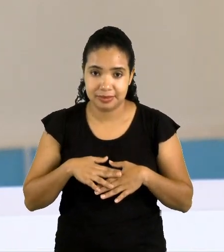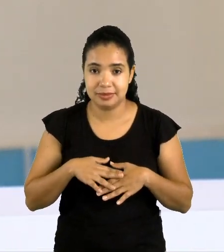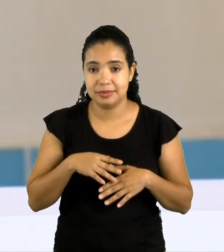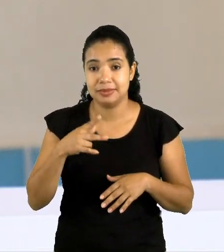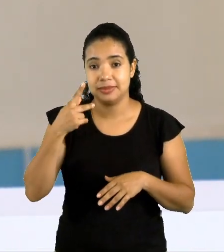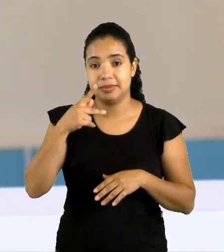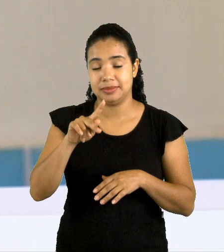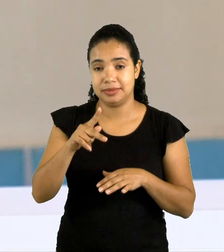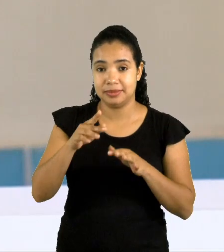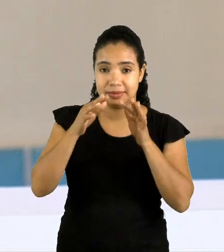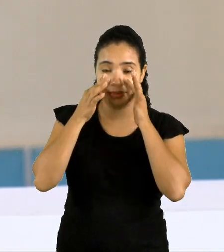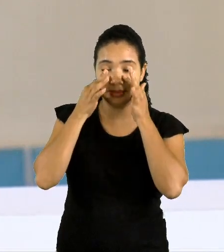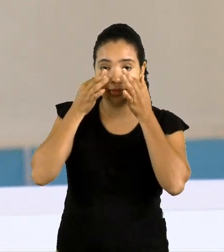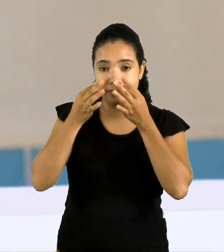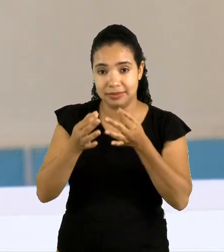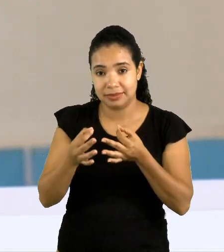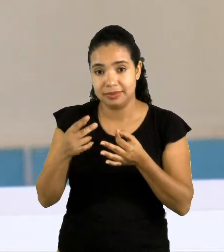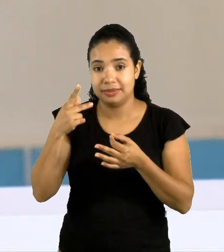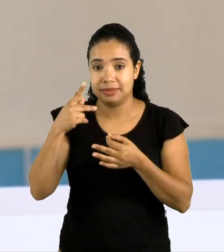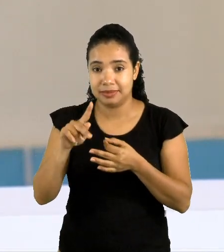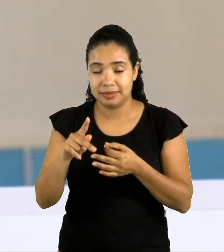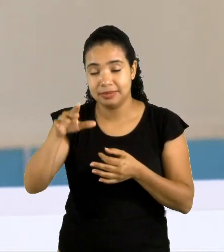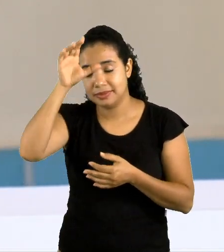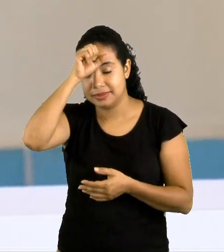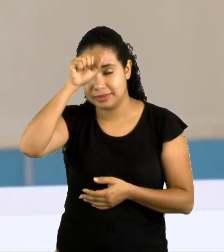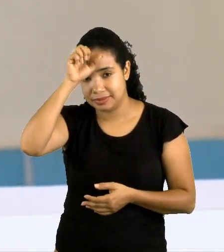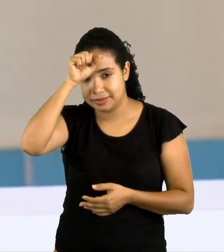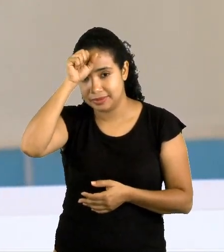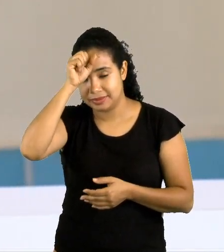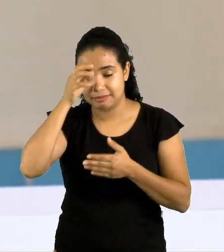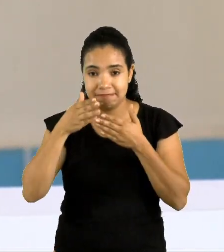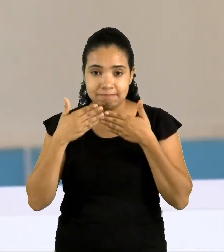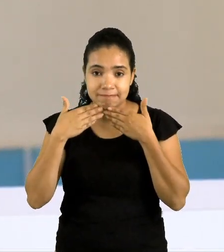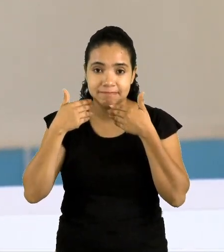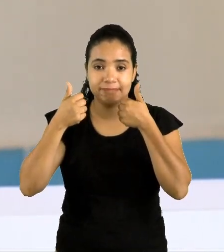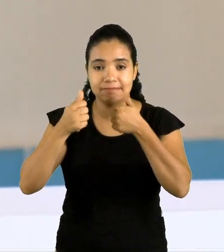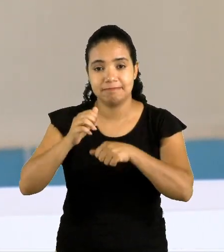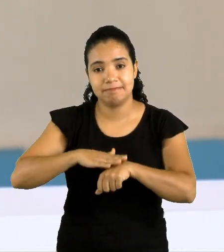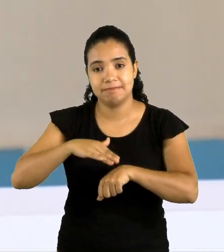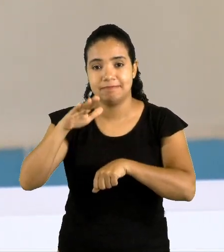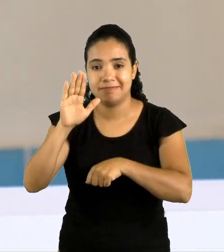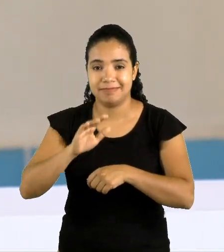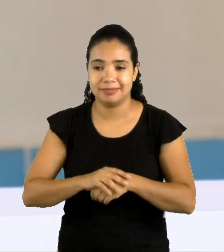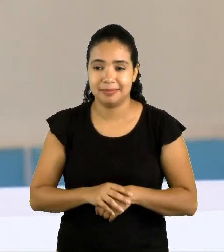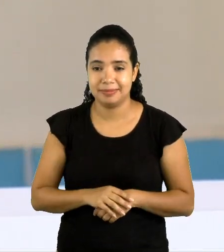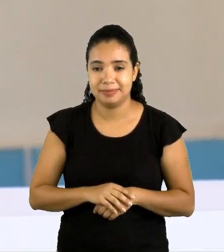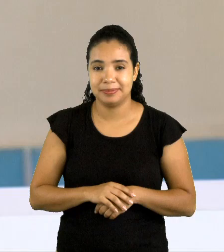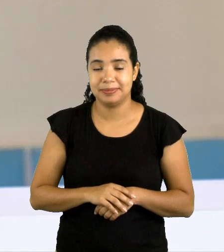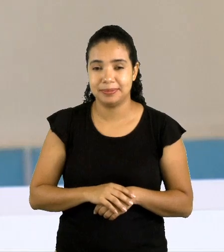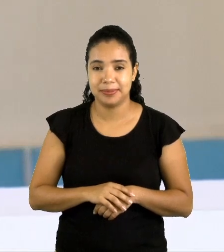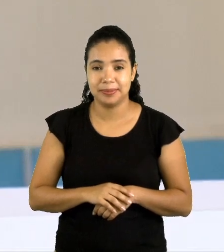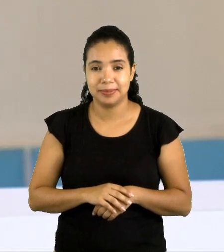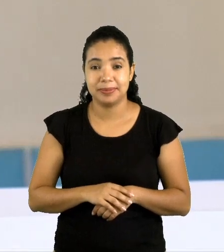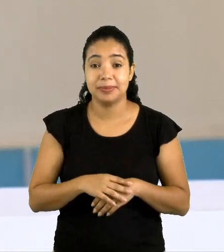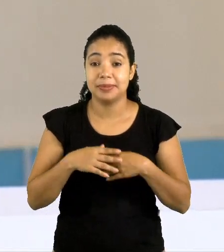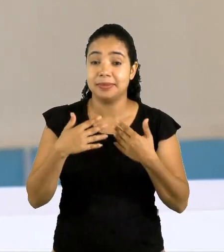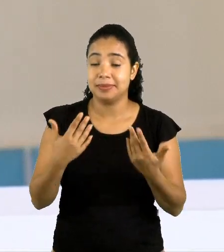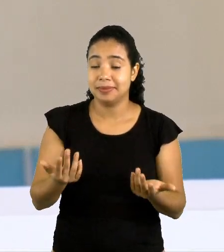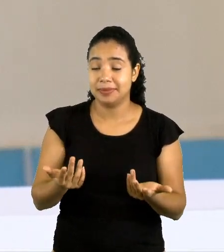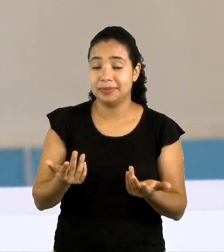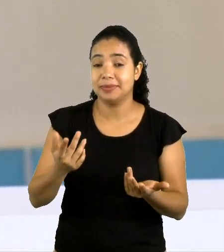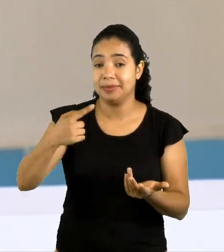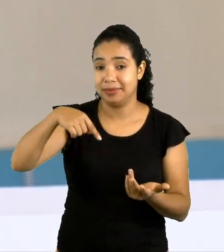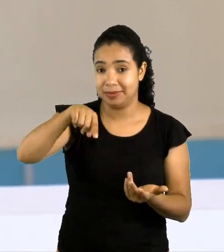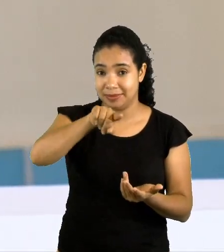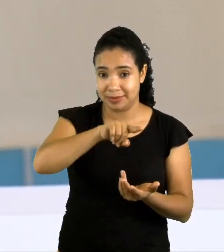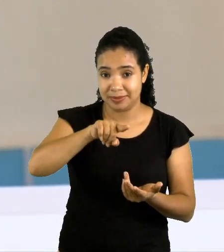sua atenção e o seu aprendizado aumentem ainda mais. O nosso lema é o seguinte: